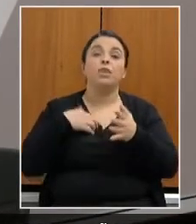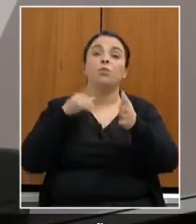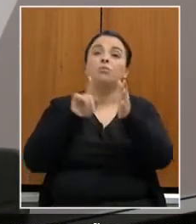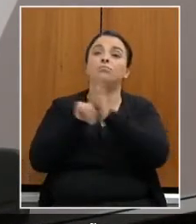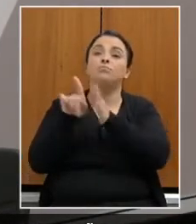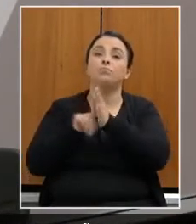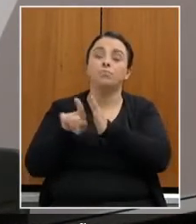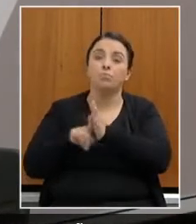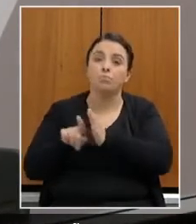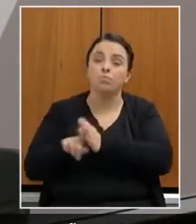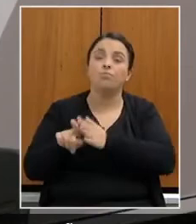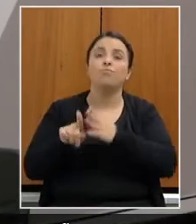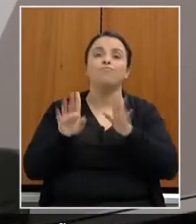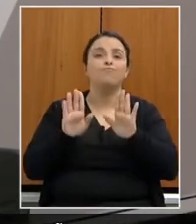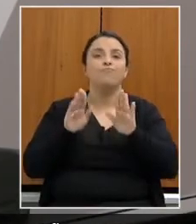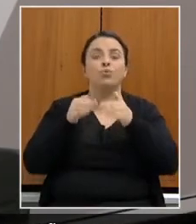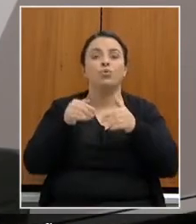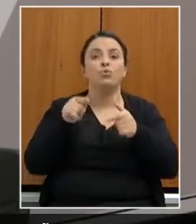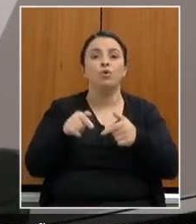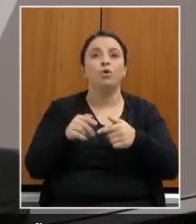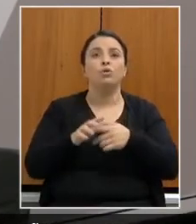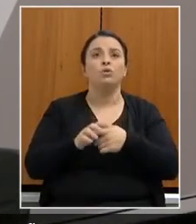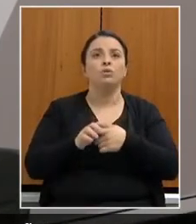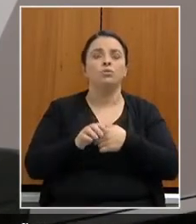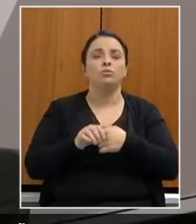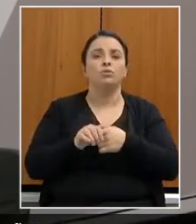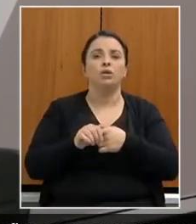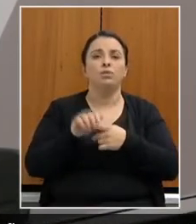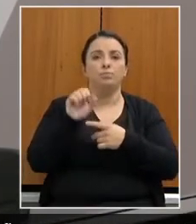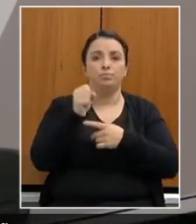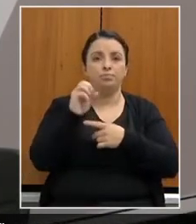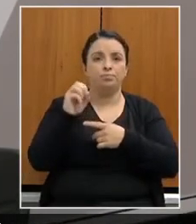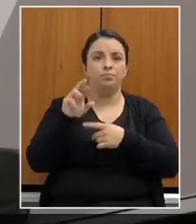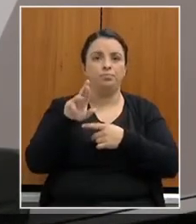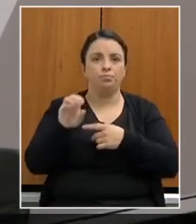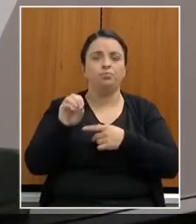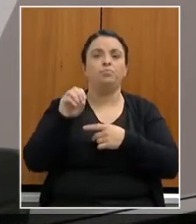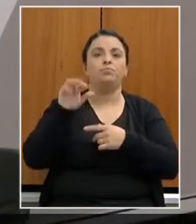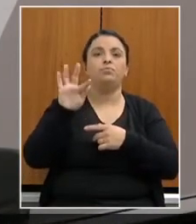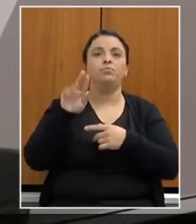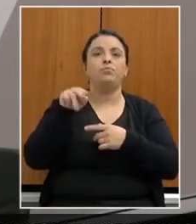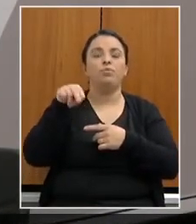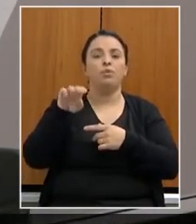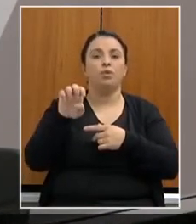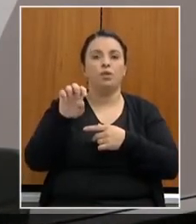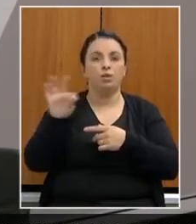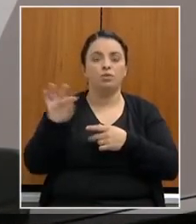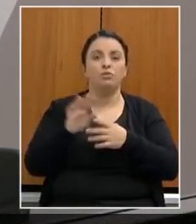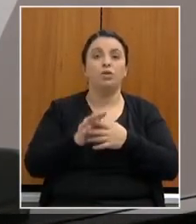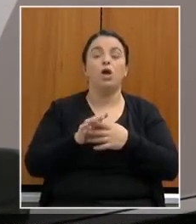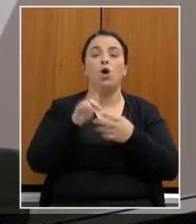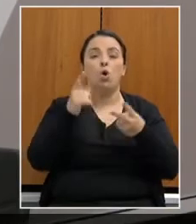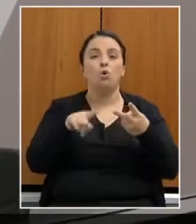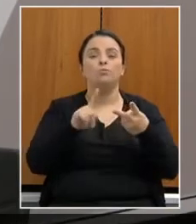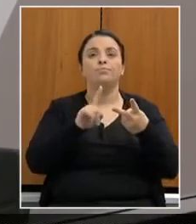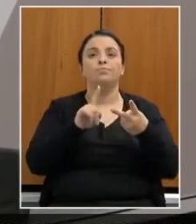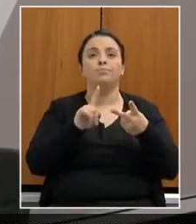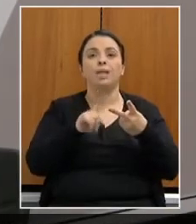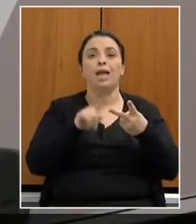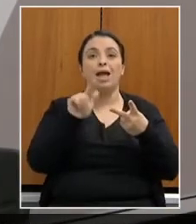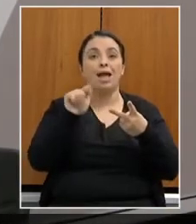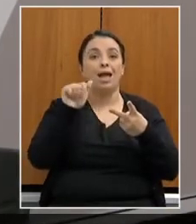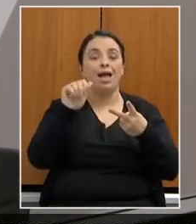hoje são referente a questão do soro da FUNED questão do Galba Veloso questão das